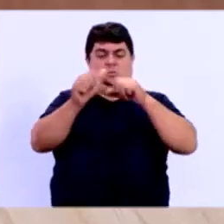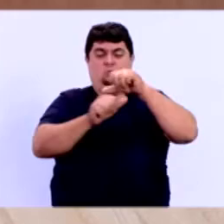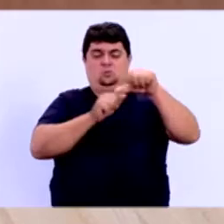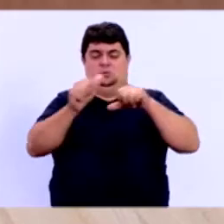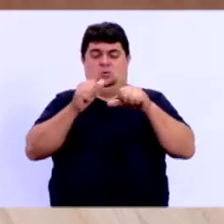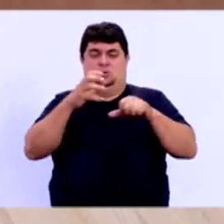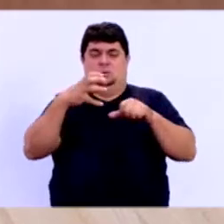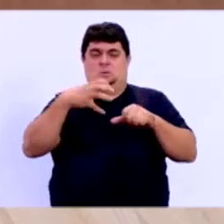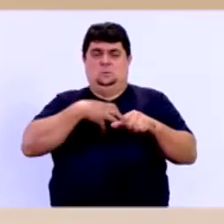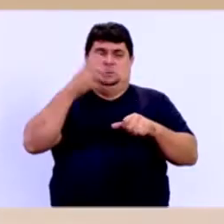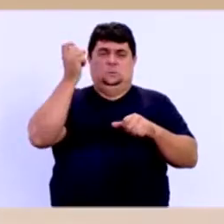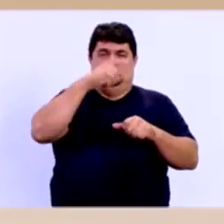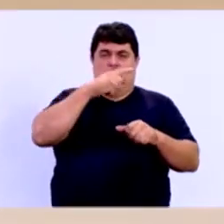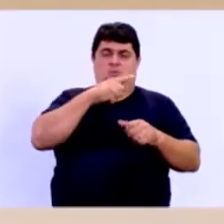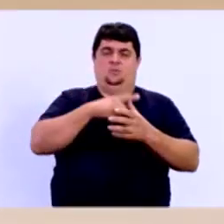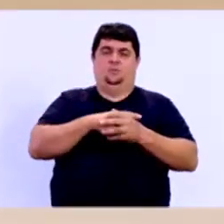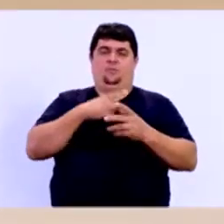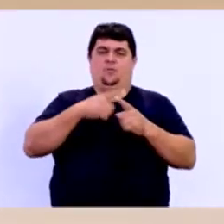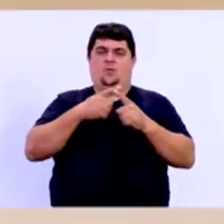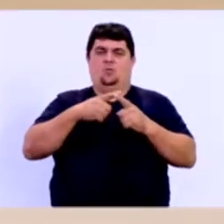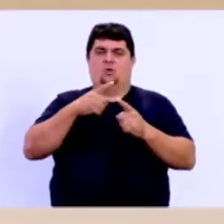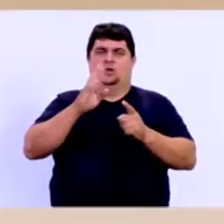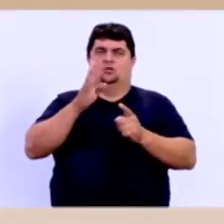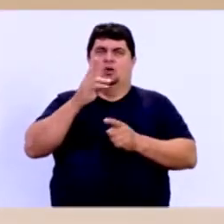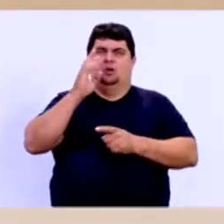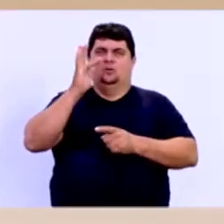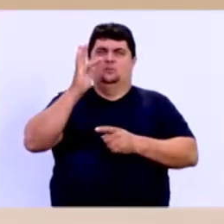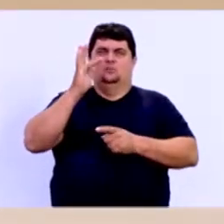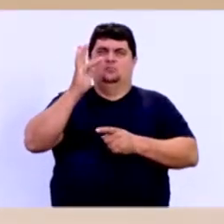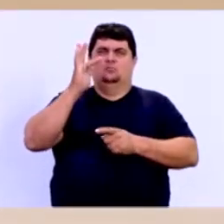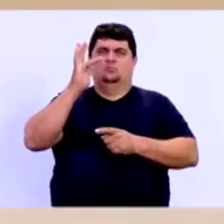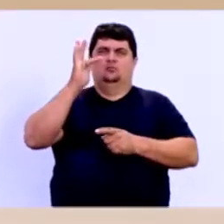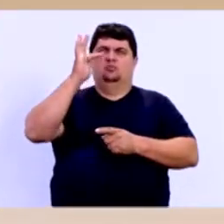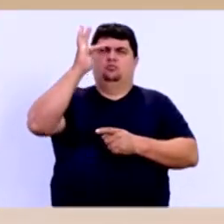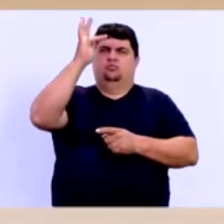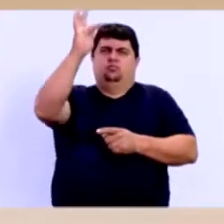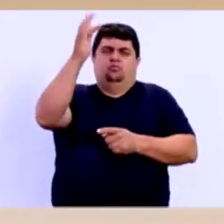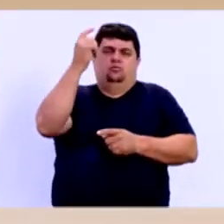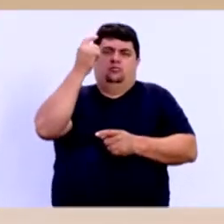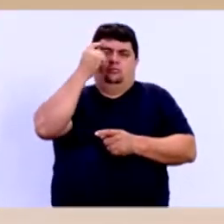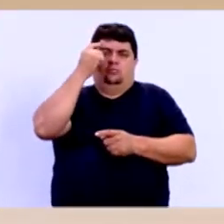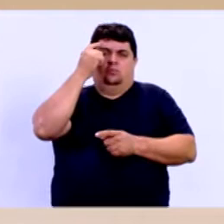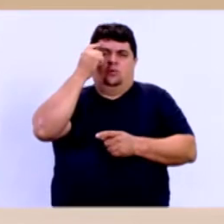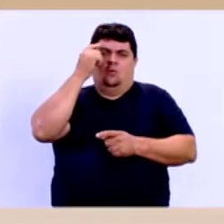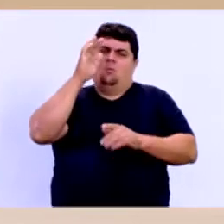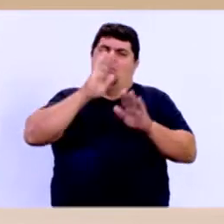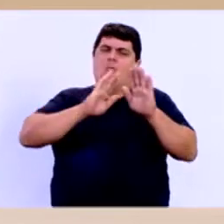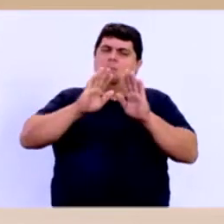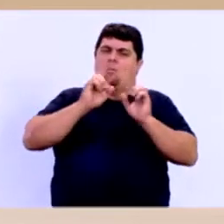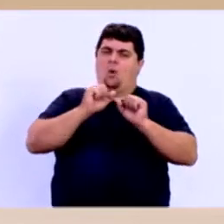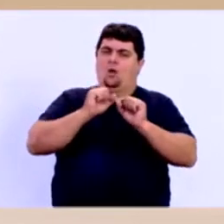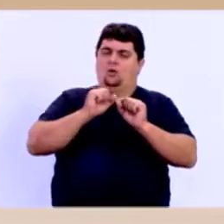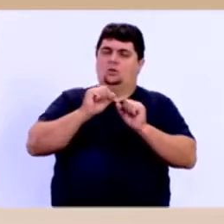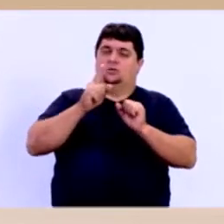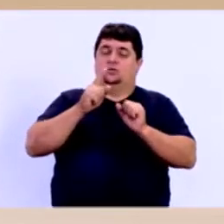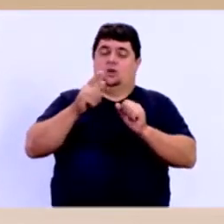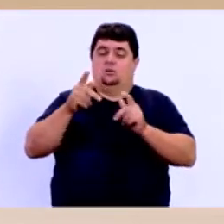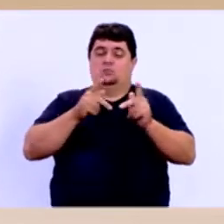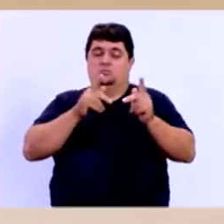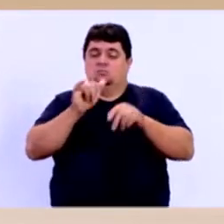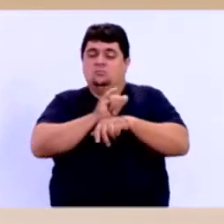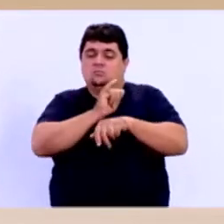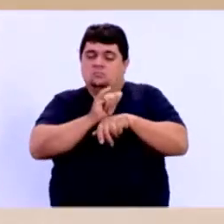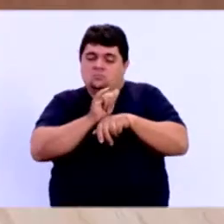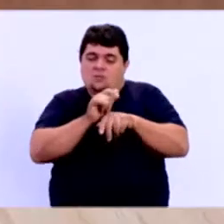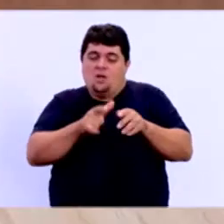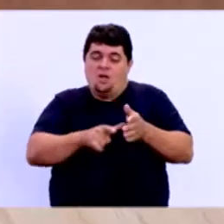de transformações. Até porque ela vê lá no futuro uma possibilidade de risco e aí pensa nas estratégias com calma, com